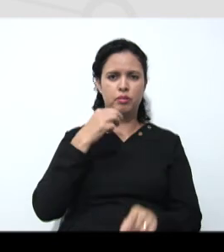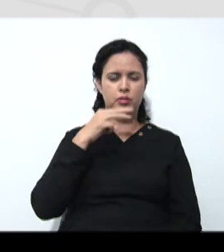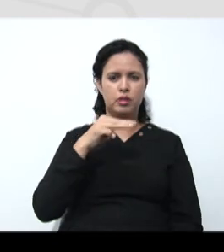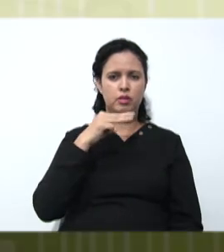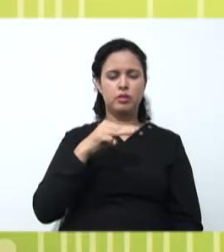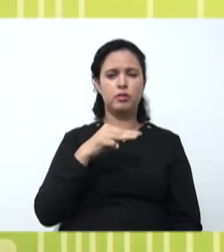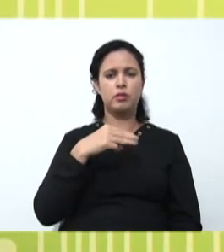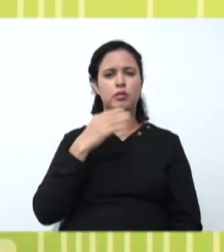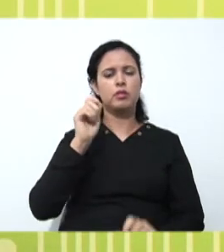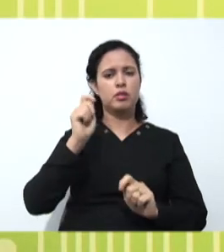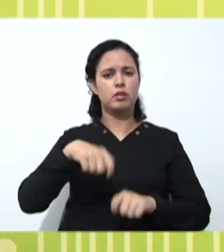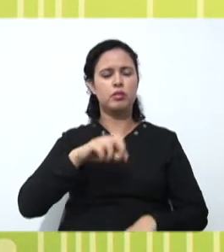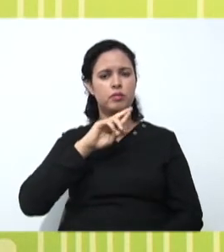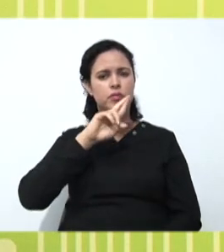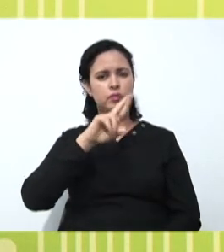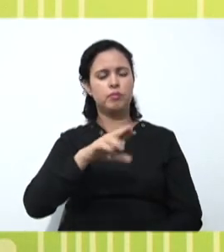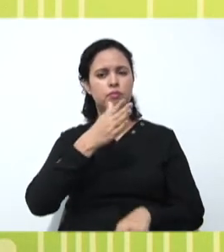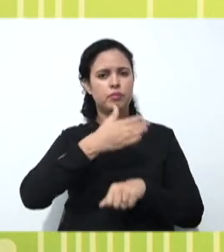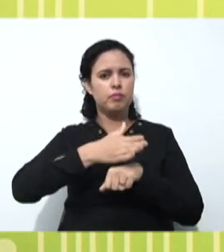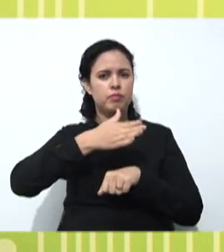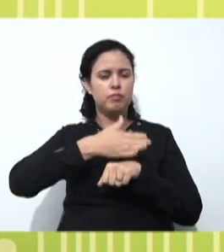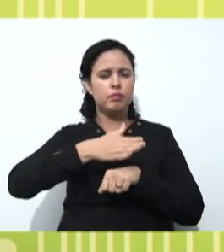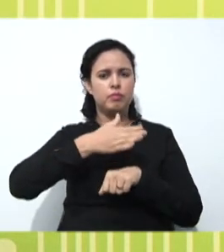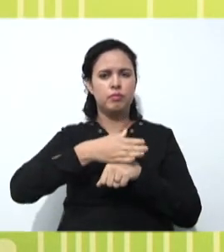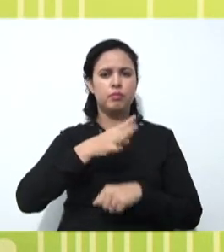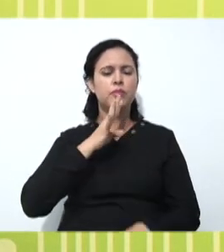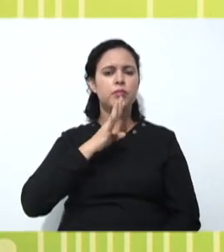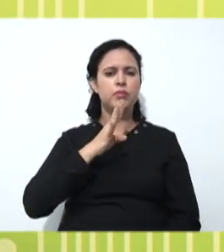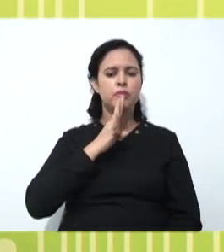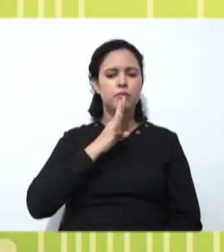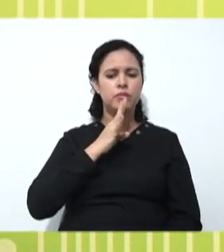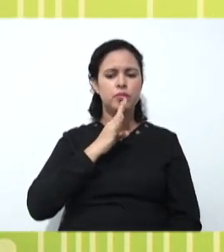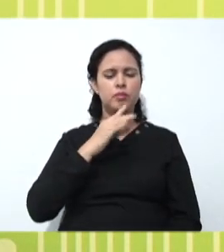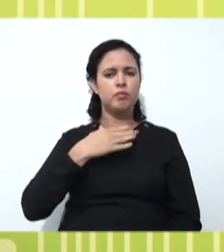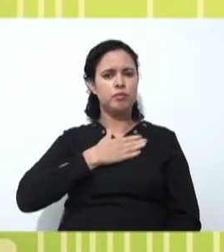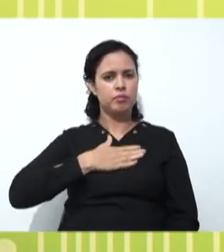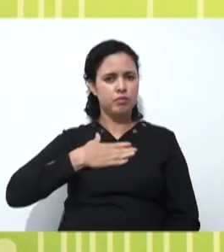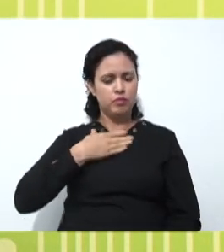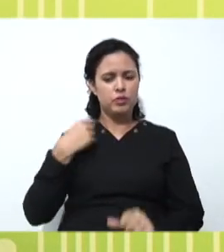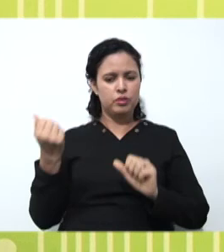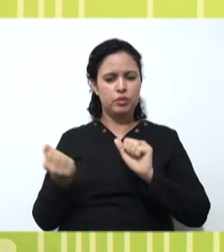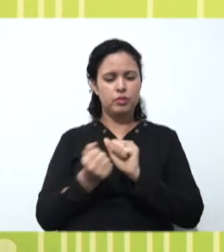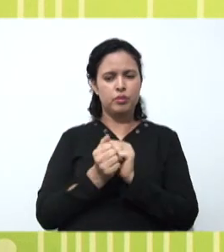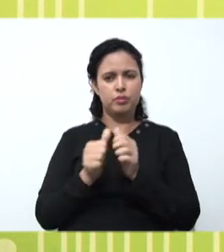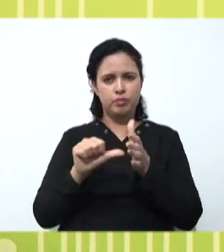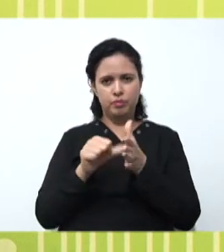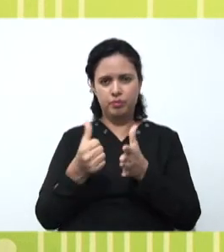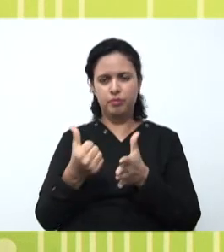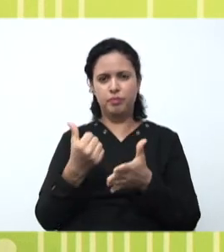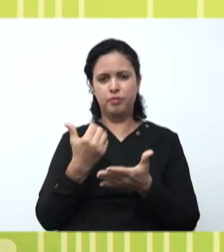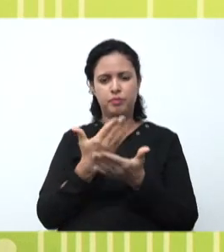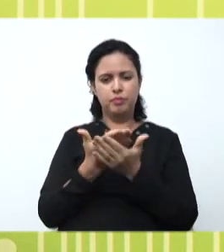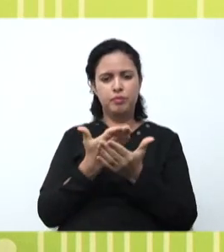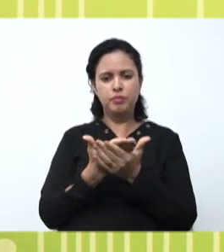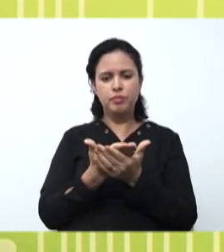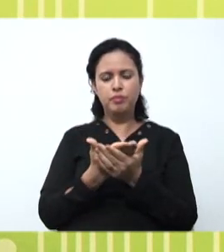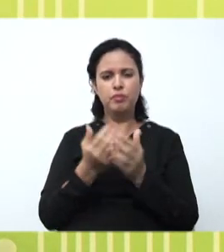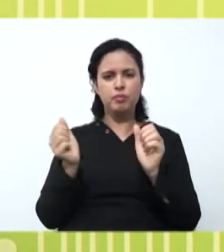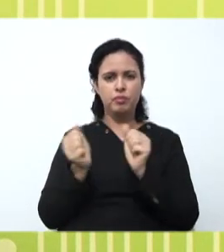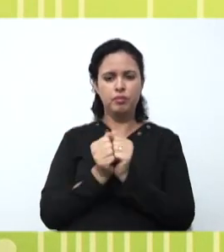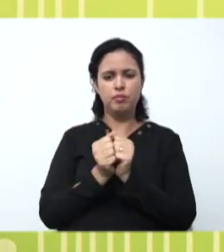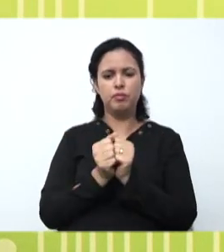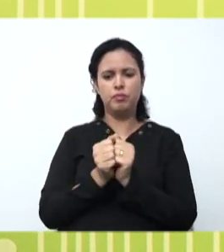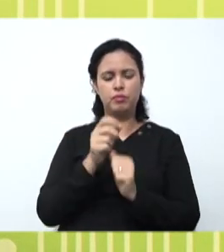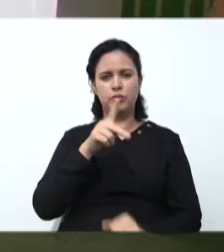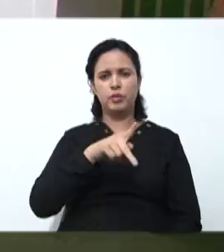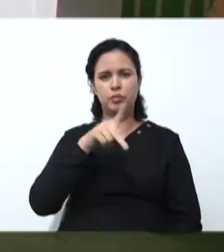já responda e vai praticando esse conhecimento. Para mim foi uma satisfação estar aqui nessa primeira aula com vocês, né, junto com o professor